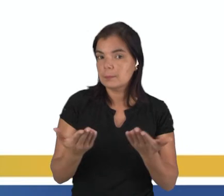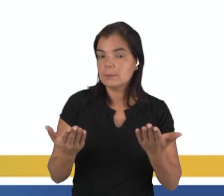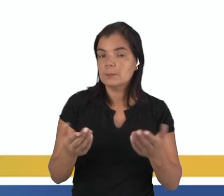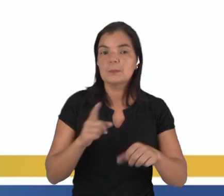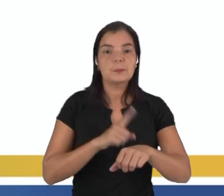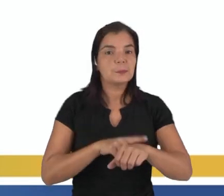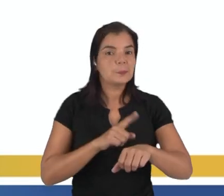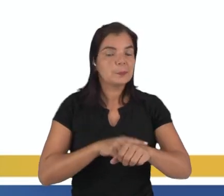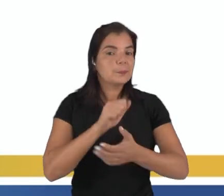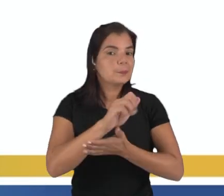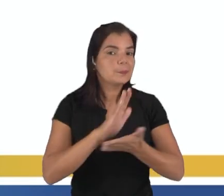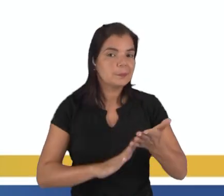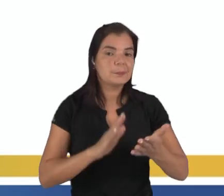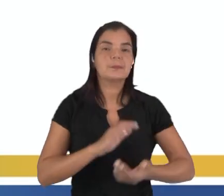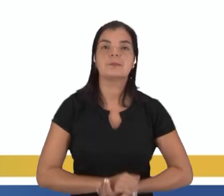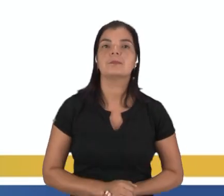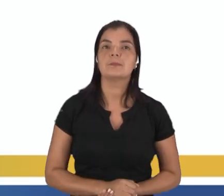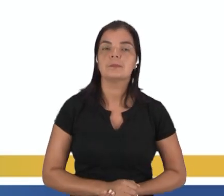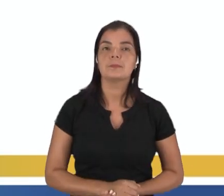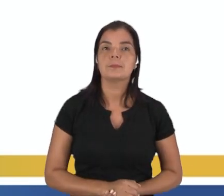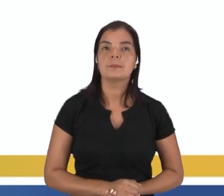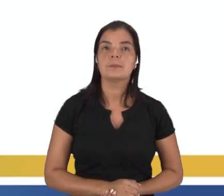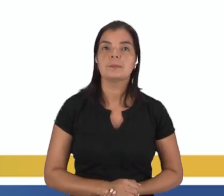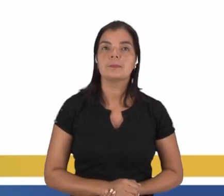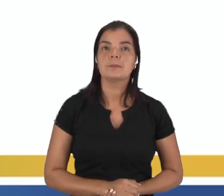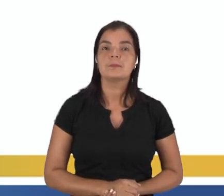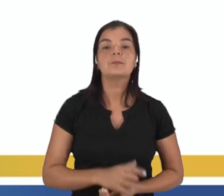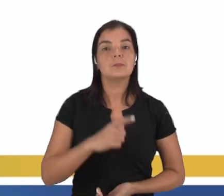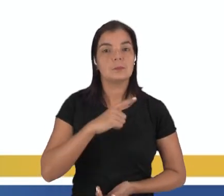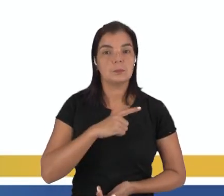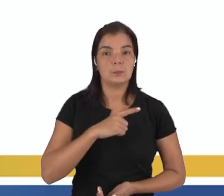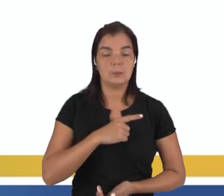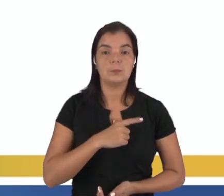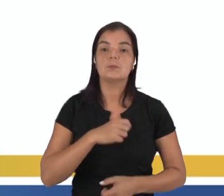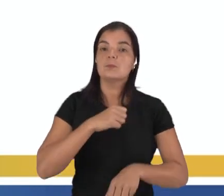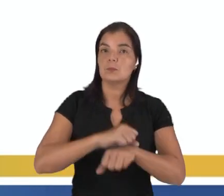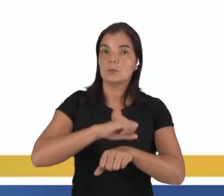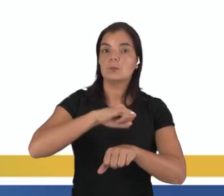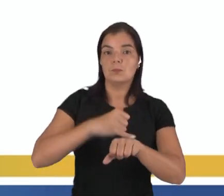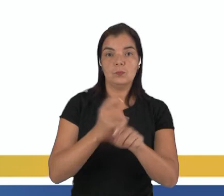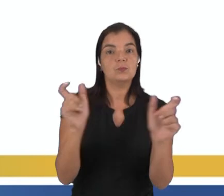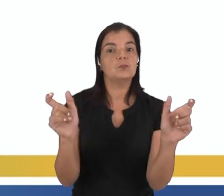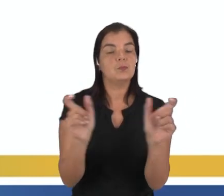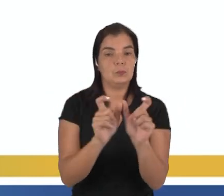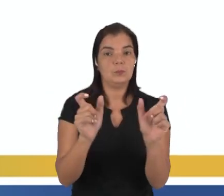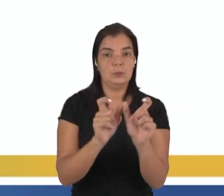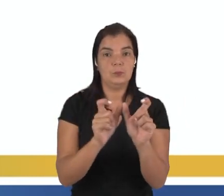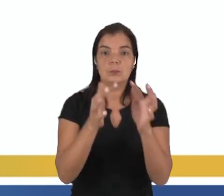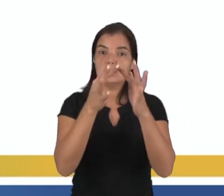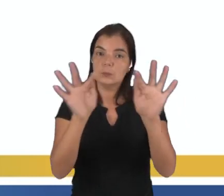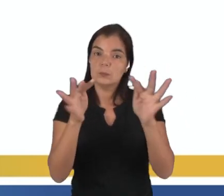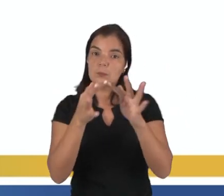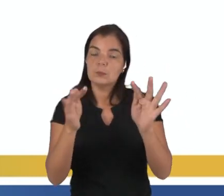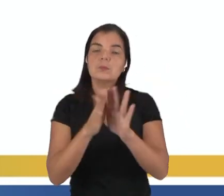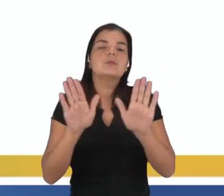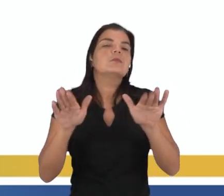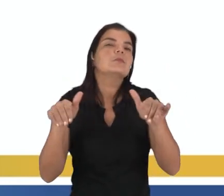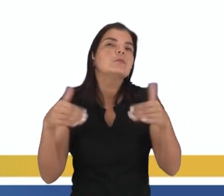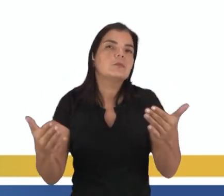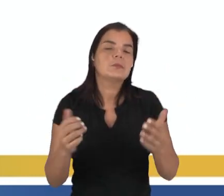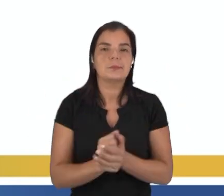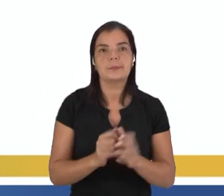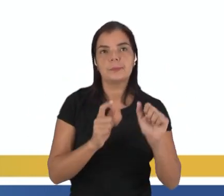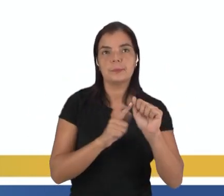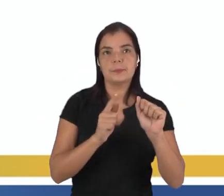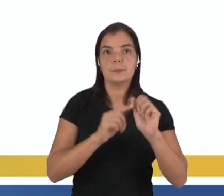Agora, chegou o nosso momento da gente exercitar. Vamos lá. Temos um sujeito composto numa dessas orações. Qual será?